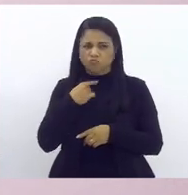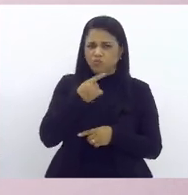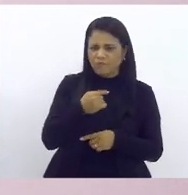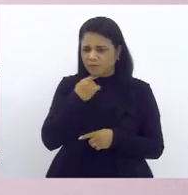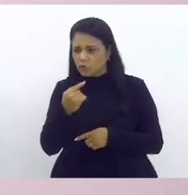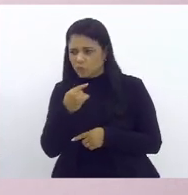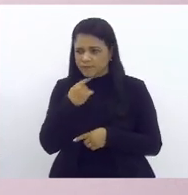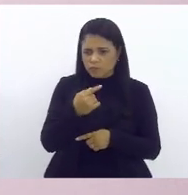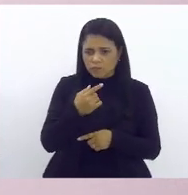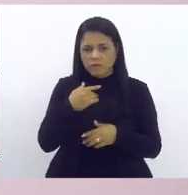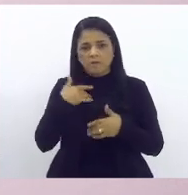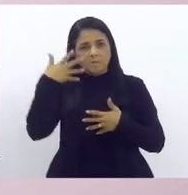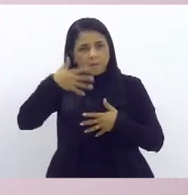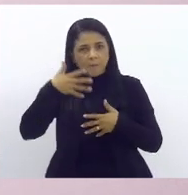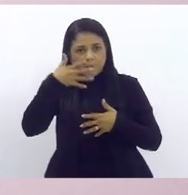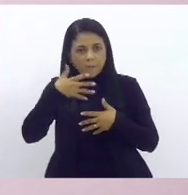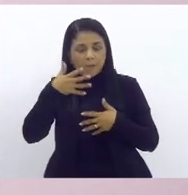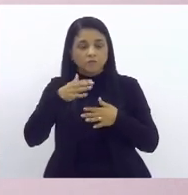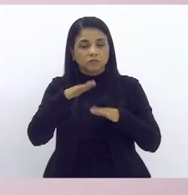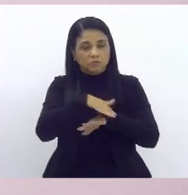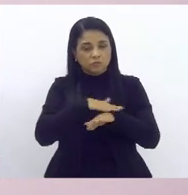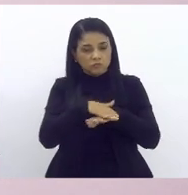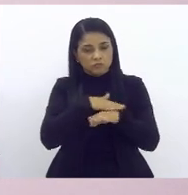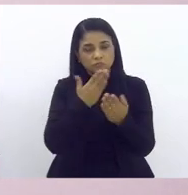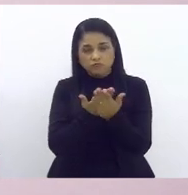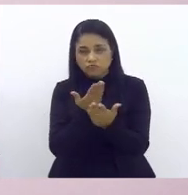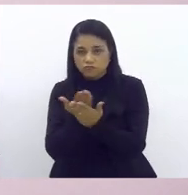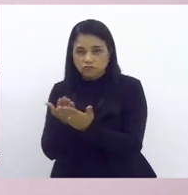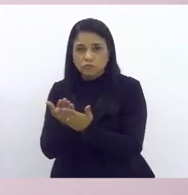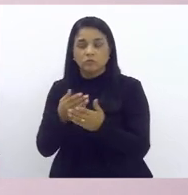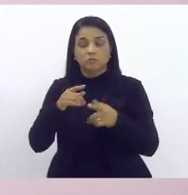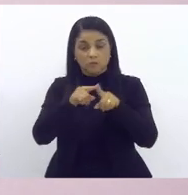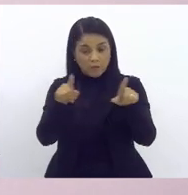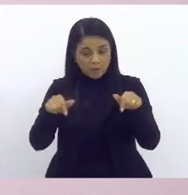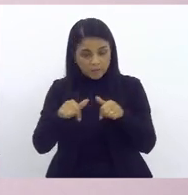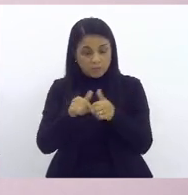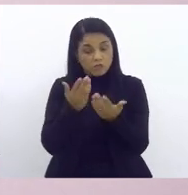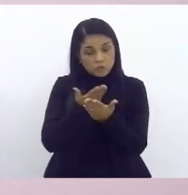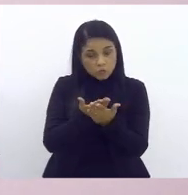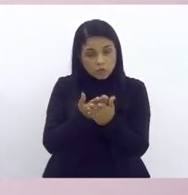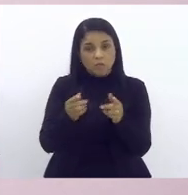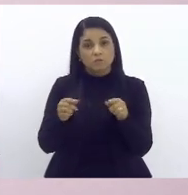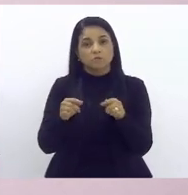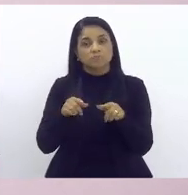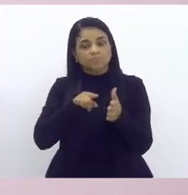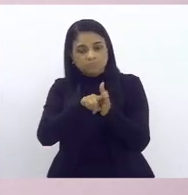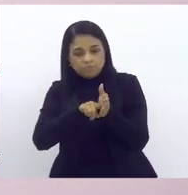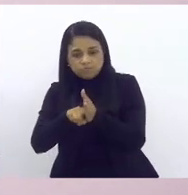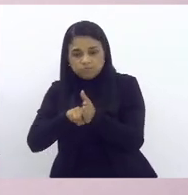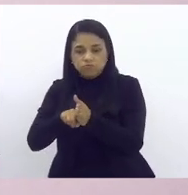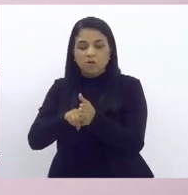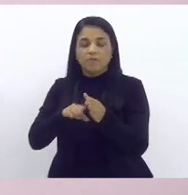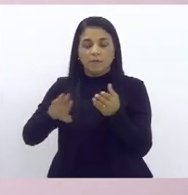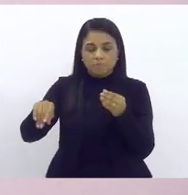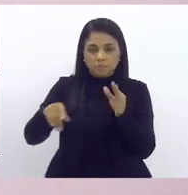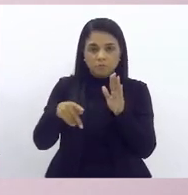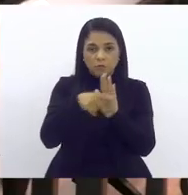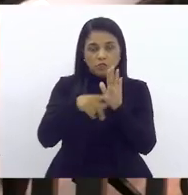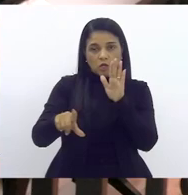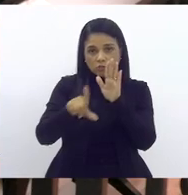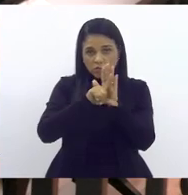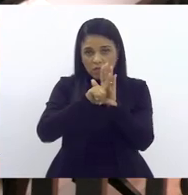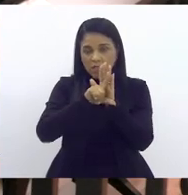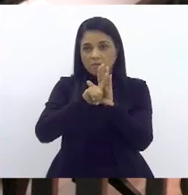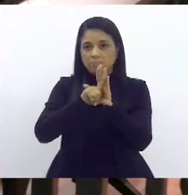depois dessa fala, a gente está estudando, já tem gente agora ainda no gabinete estudando isso, e, se for o caso, a gente vai protocolar um projeto de